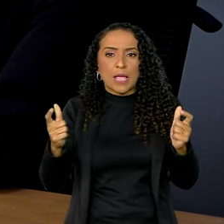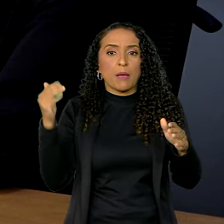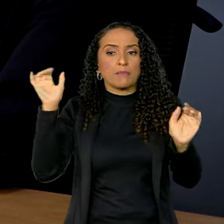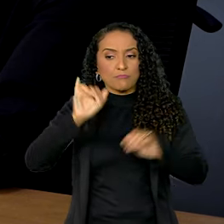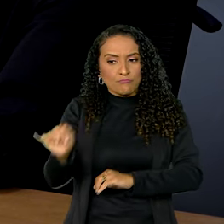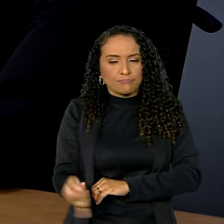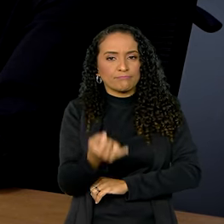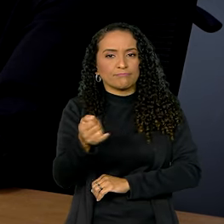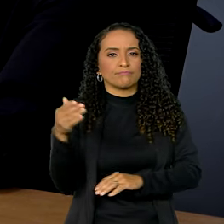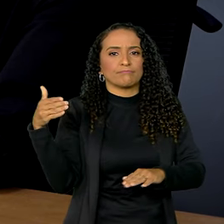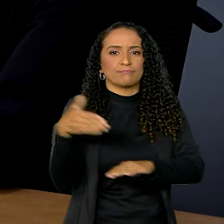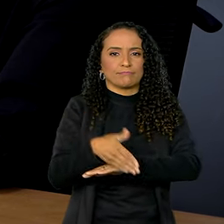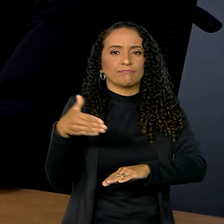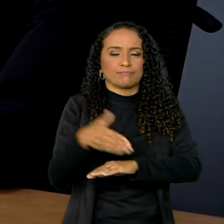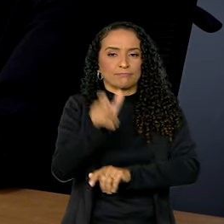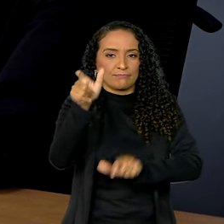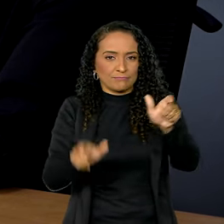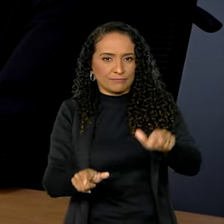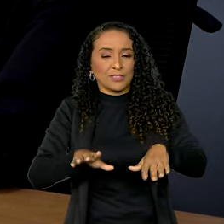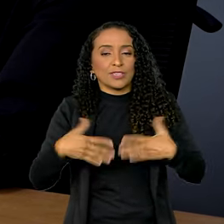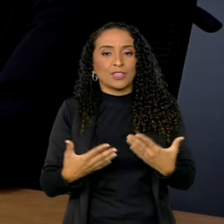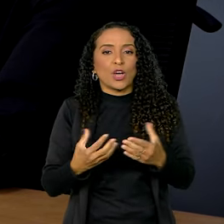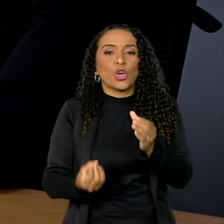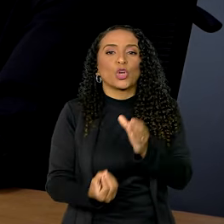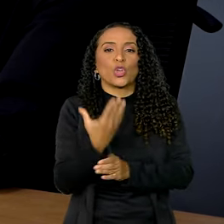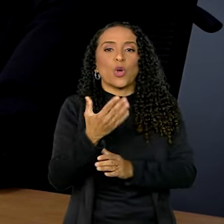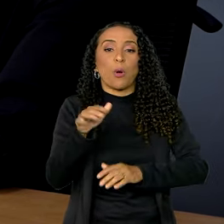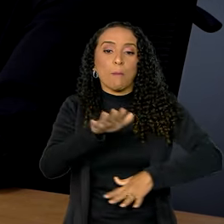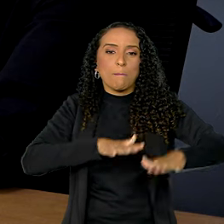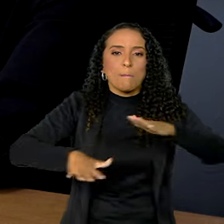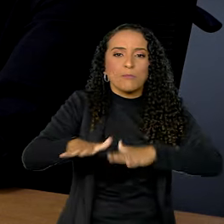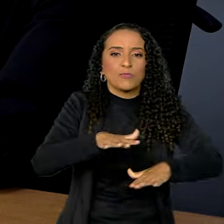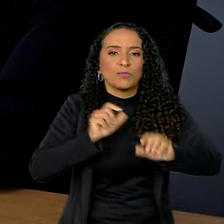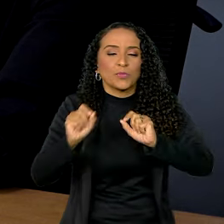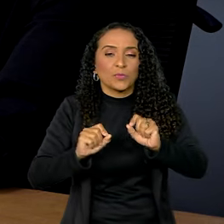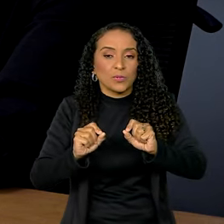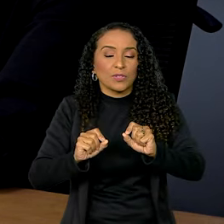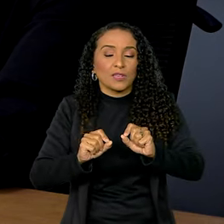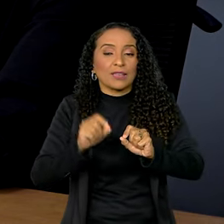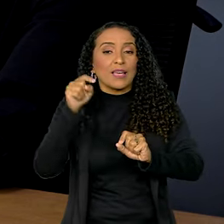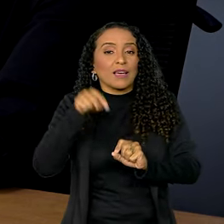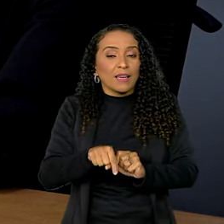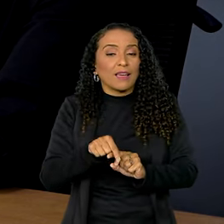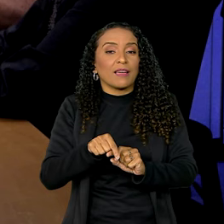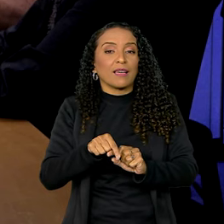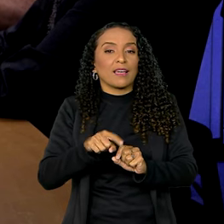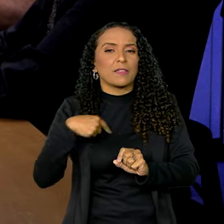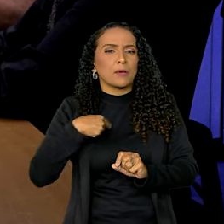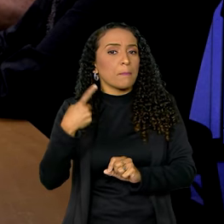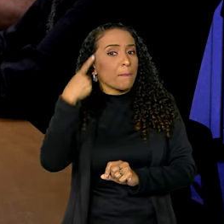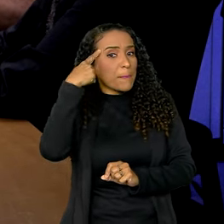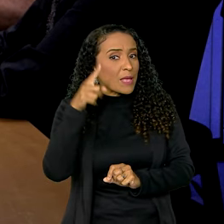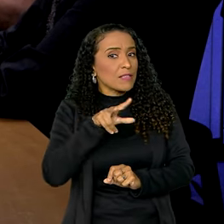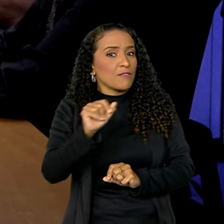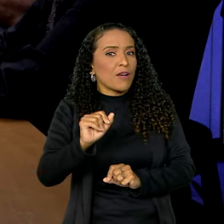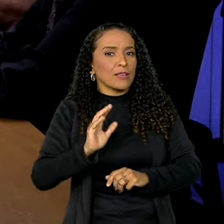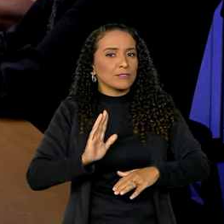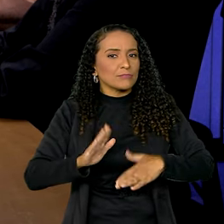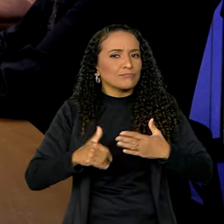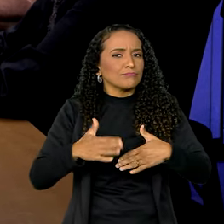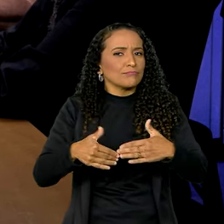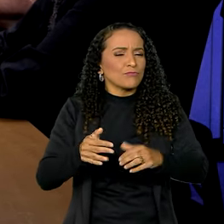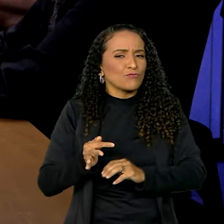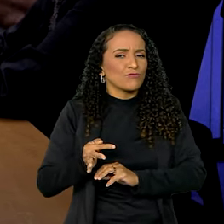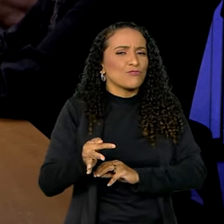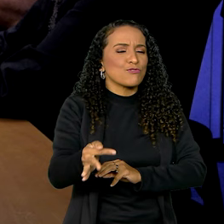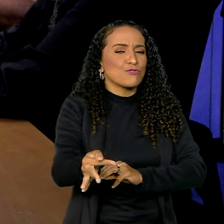das pessoas participarem e com isso a gente criou um movimento que a gente imagina que vai se perpetuar